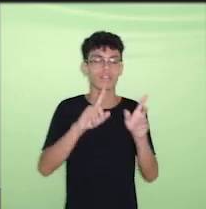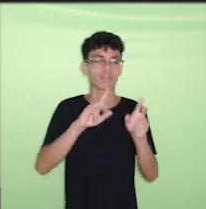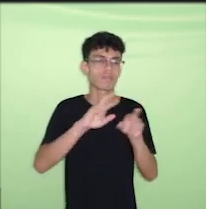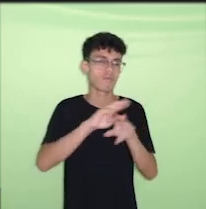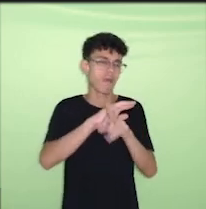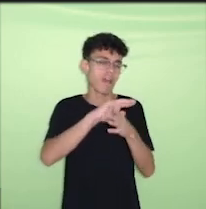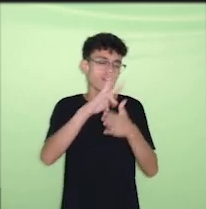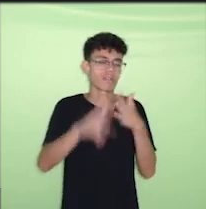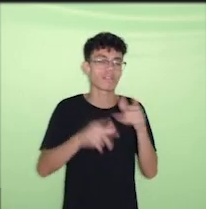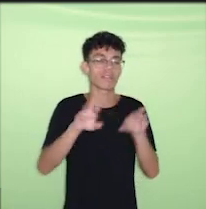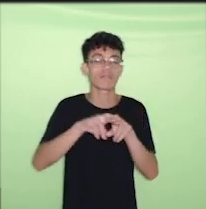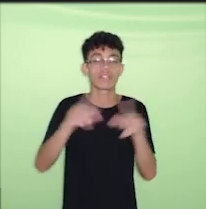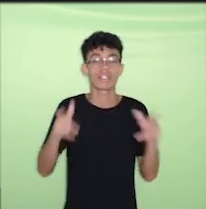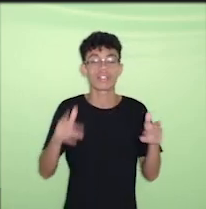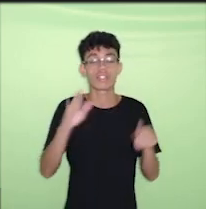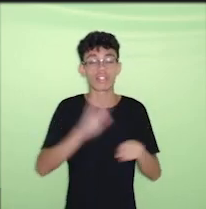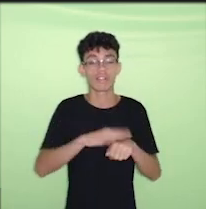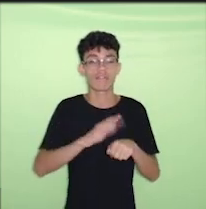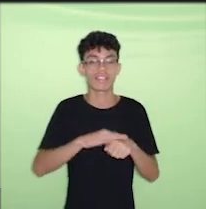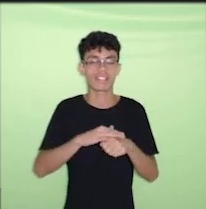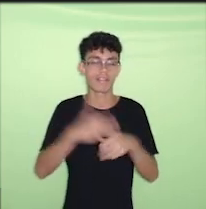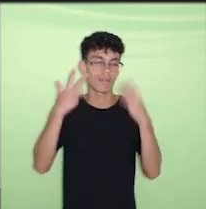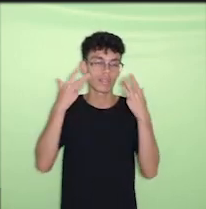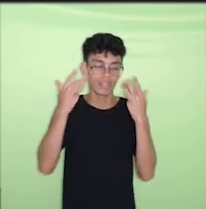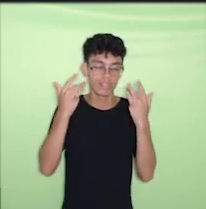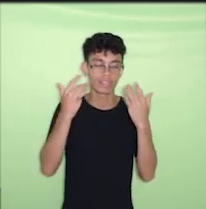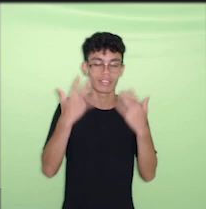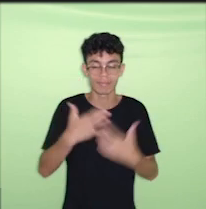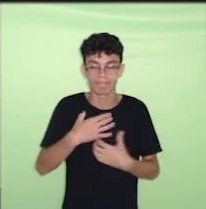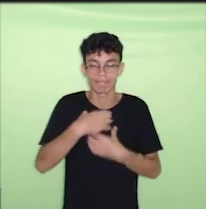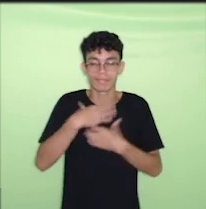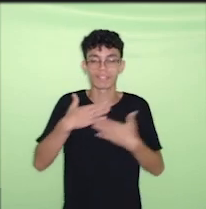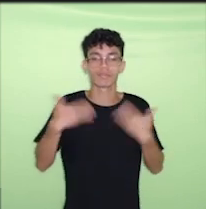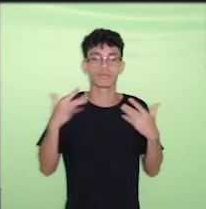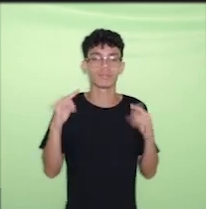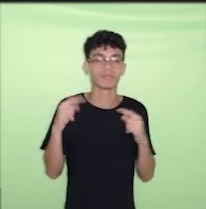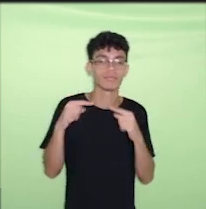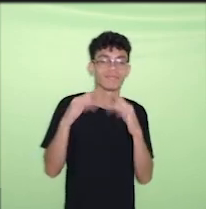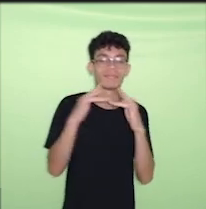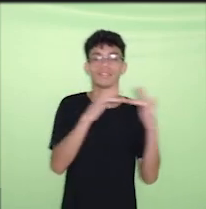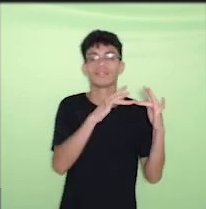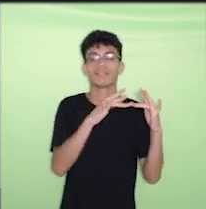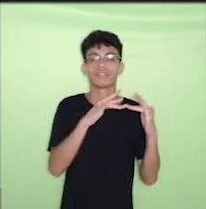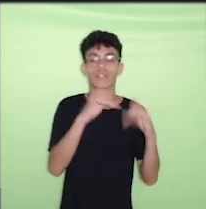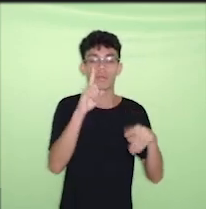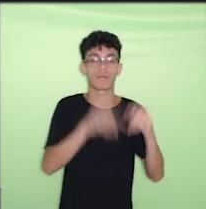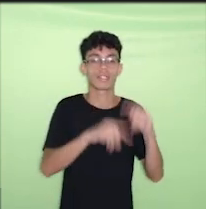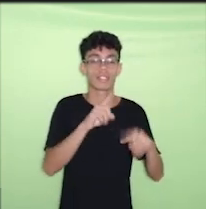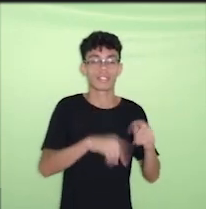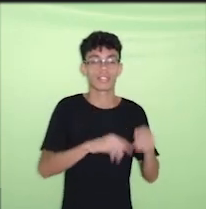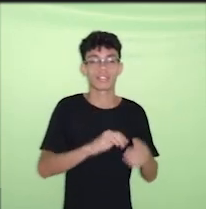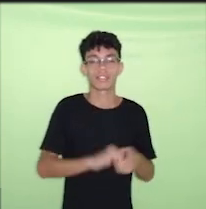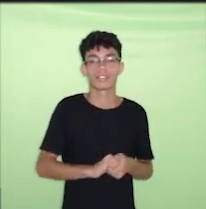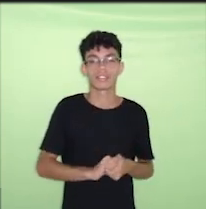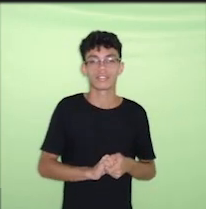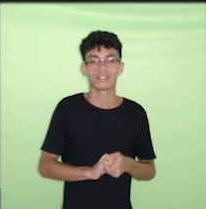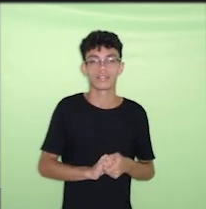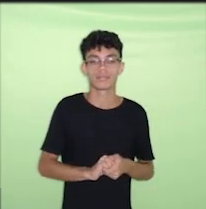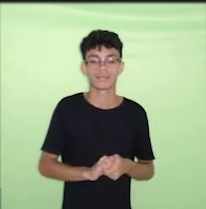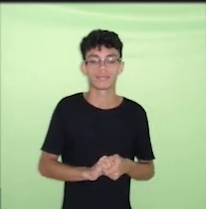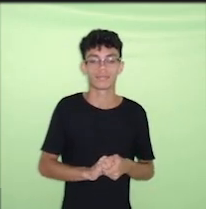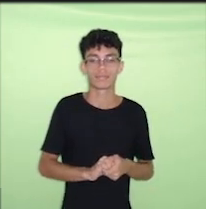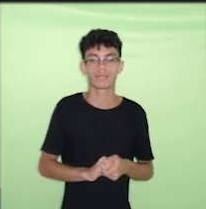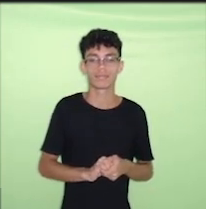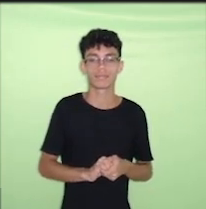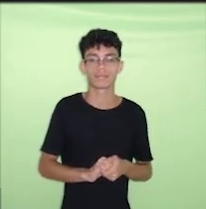peças, entendeu? Então, eu fiquei muito surpreendida pelo contato com esse material para o bem, sexo, não para o bem,